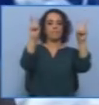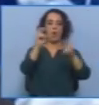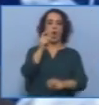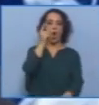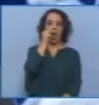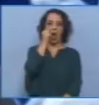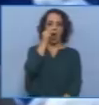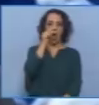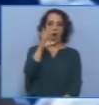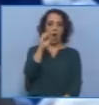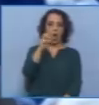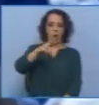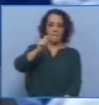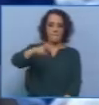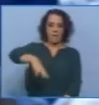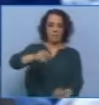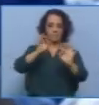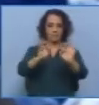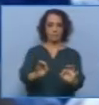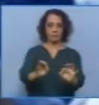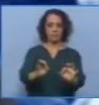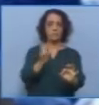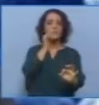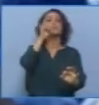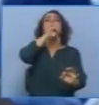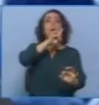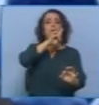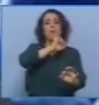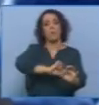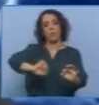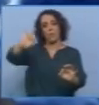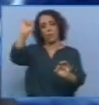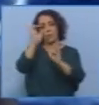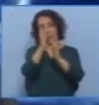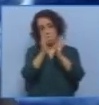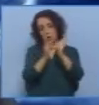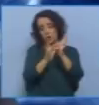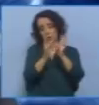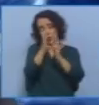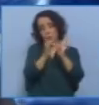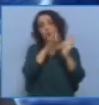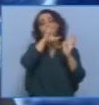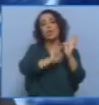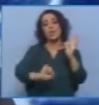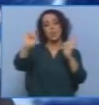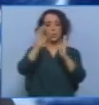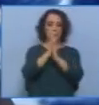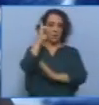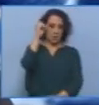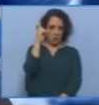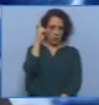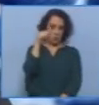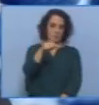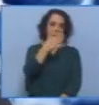aqui, finalmente, o homem é o Filho de Deus, Jesus Cristo. Portanto, aqui há, profeticamente,